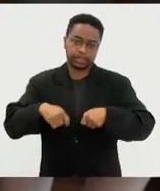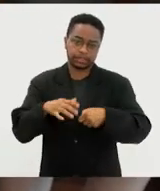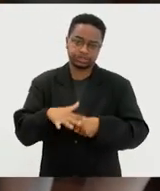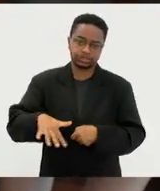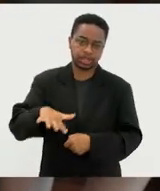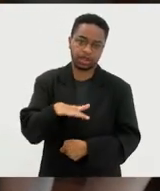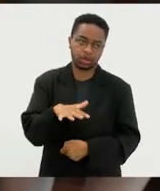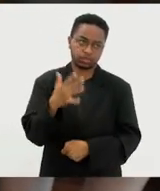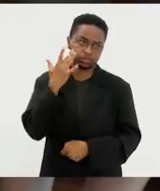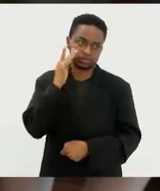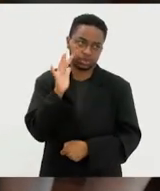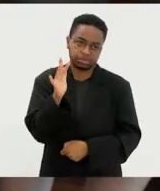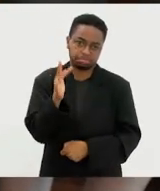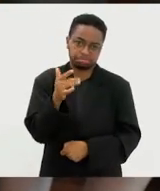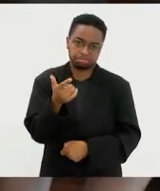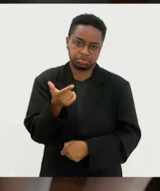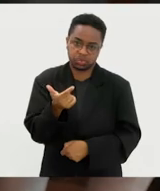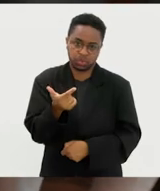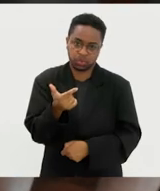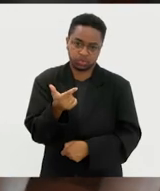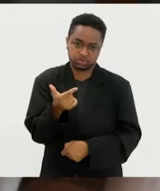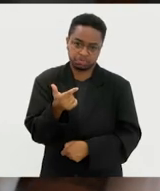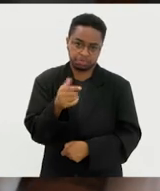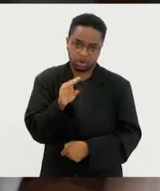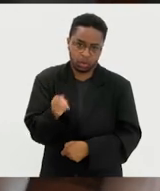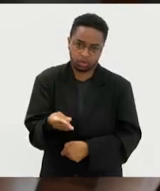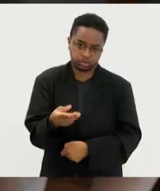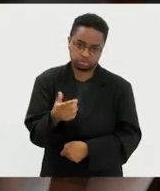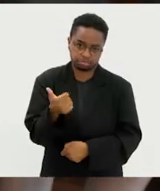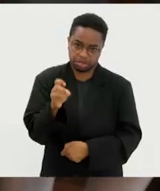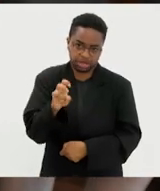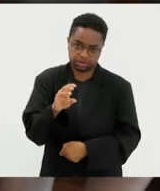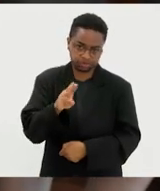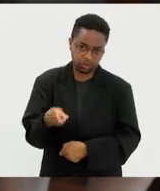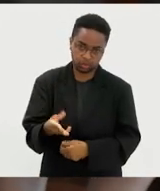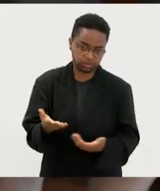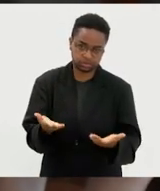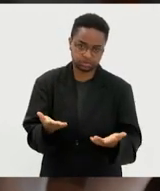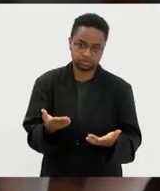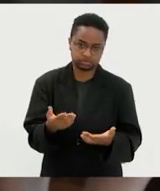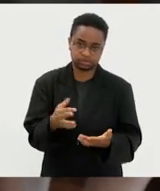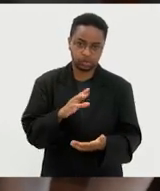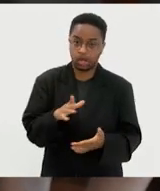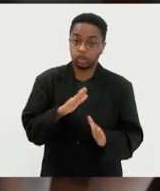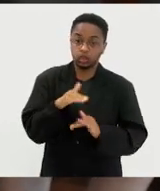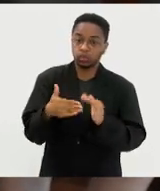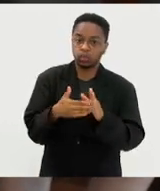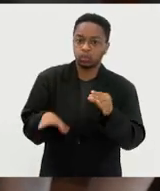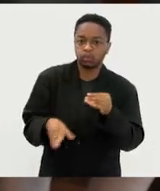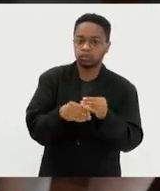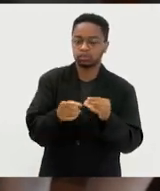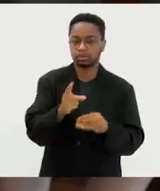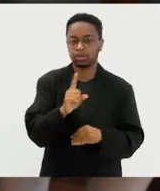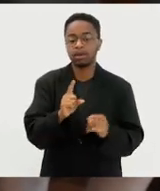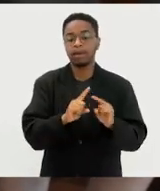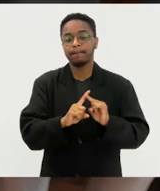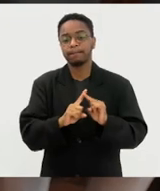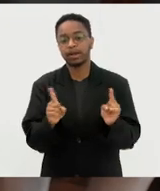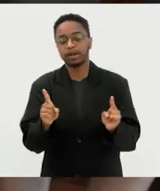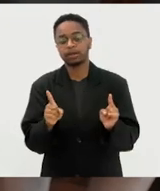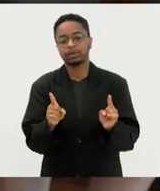sei, 12, 15 bilhões, enfim, histórica, não era para entrar tudo uma vez, que